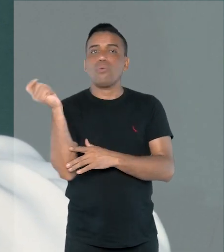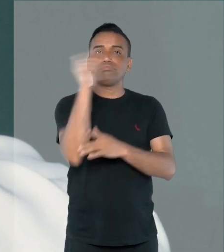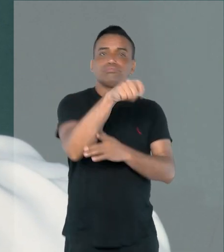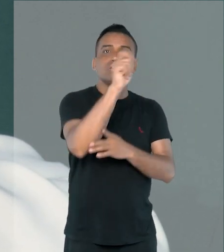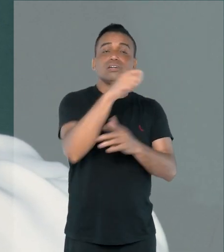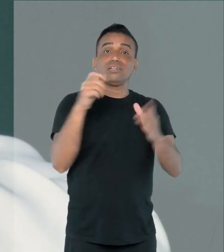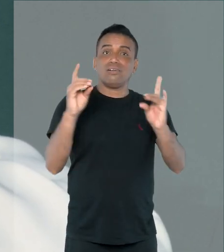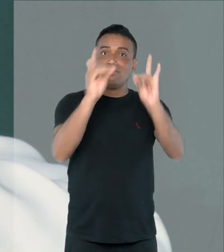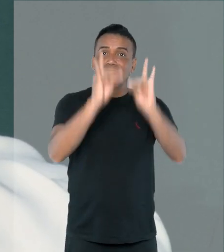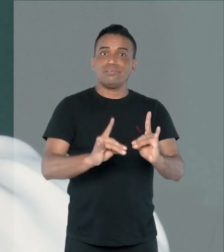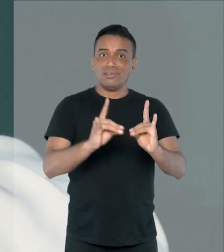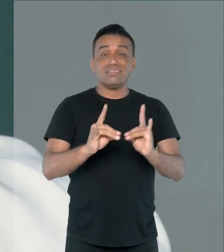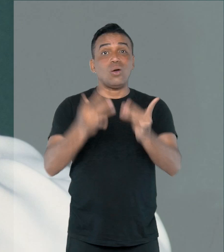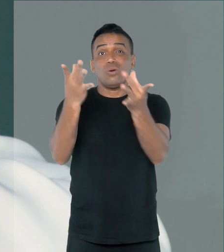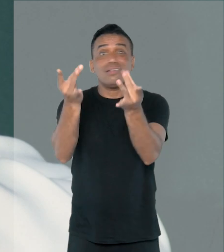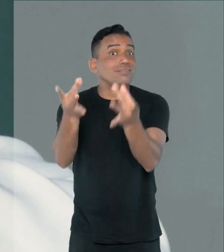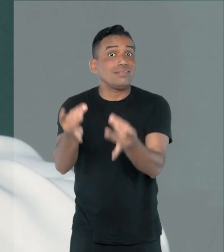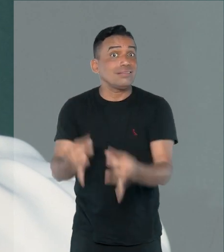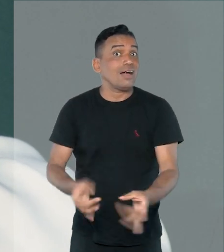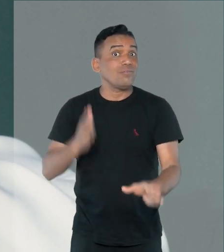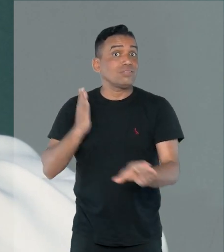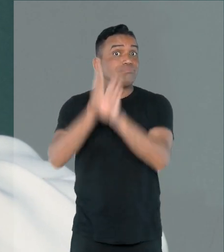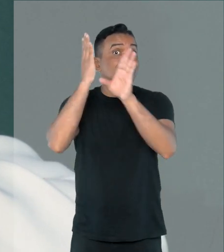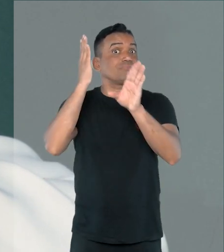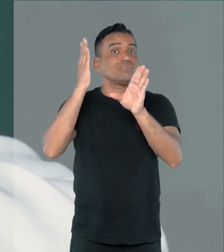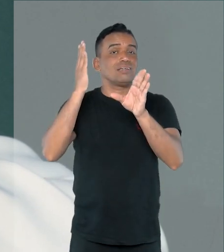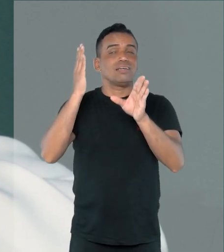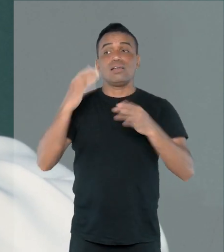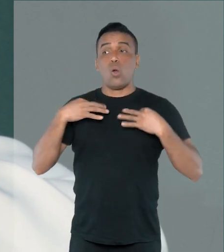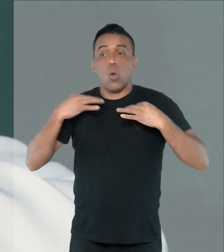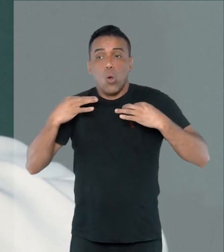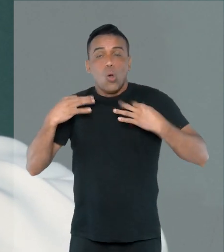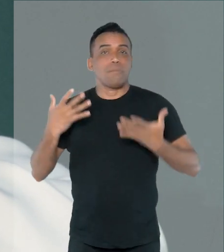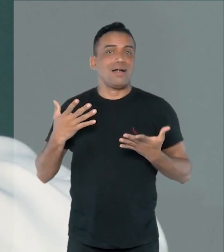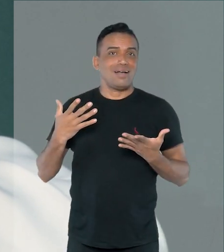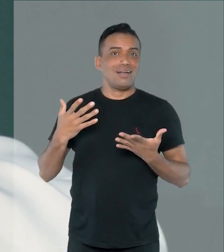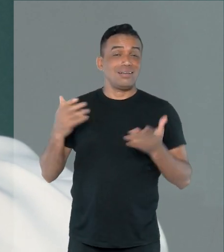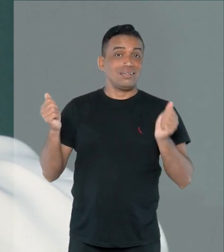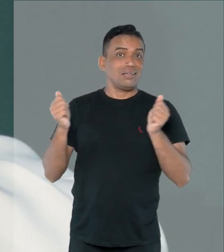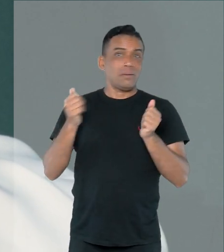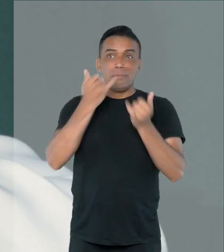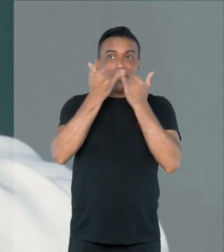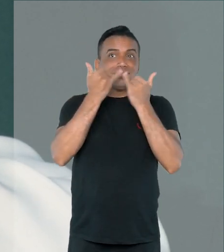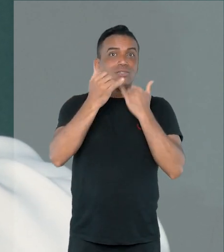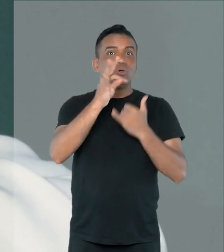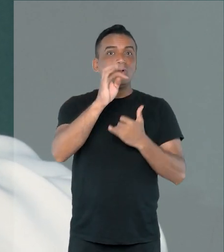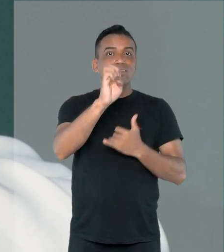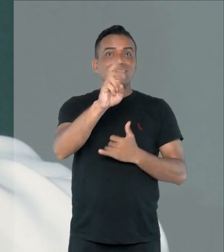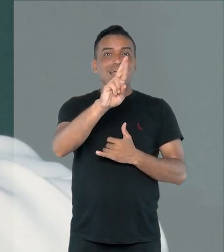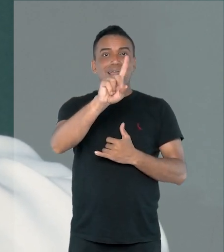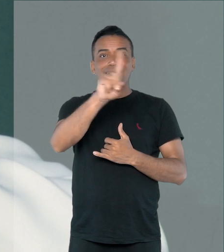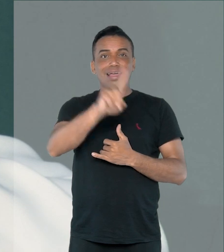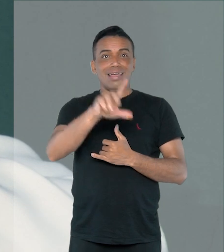né, como é que ela estava vestida, como a Dona Teresa Cristina. Ninguém sabia como é que a Dona Teresa Cristina foi velada em Portugal. Eu descrevo ali